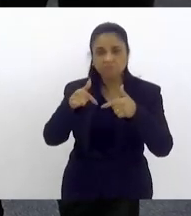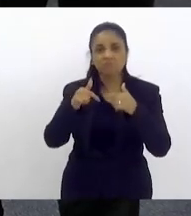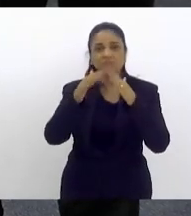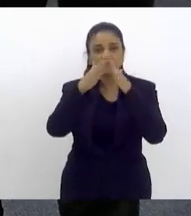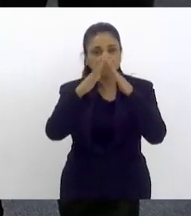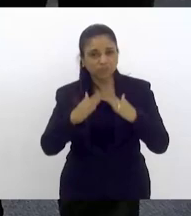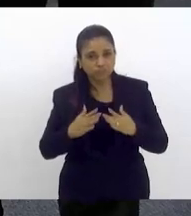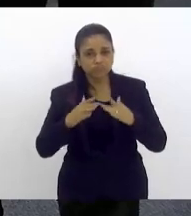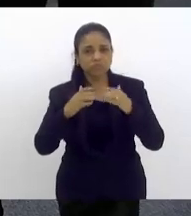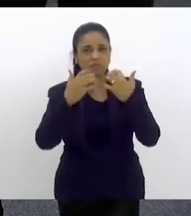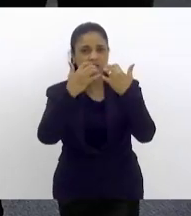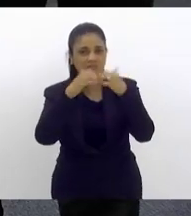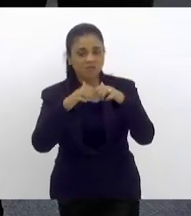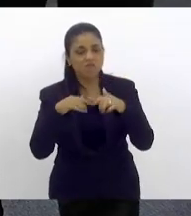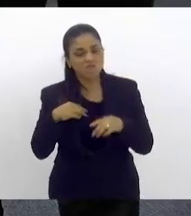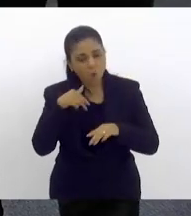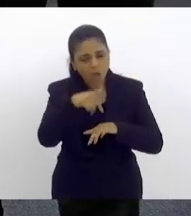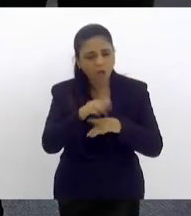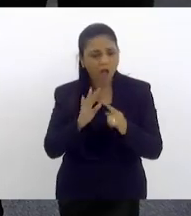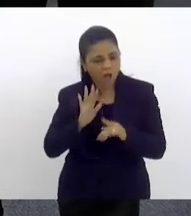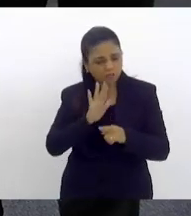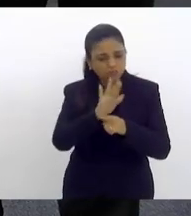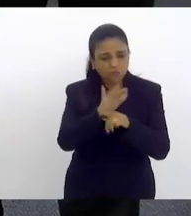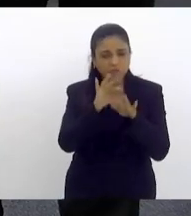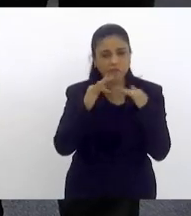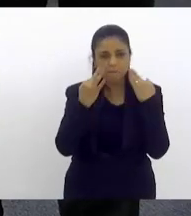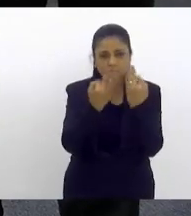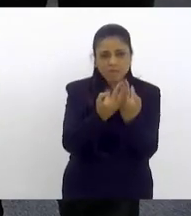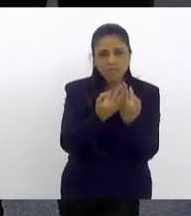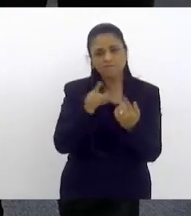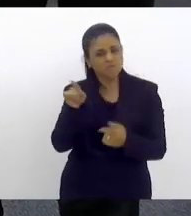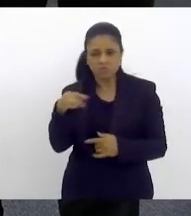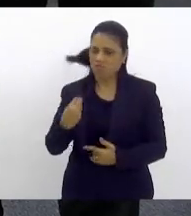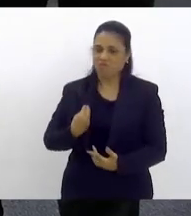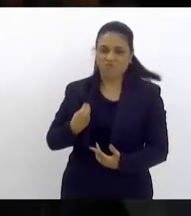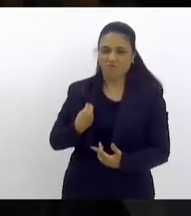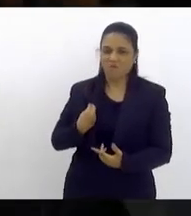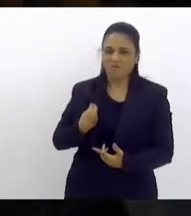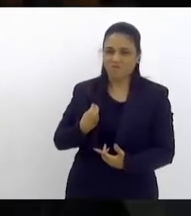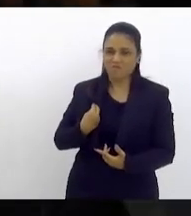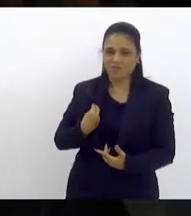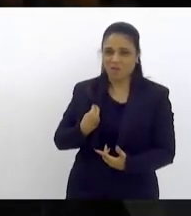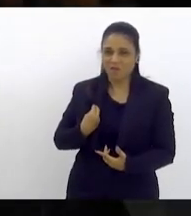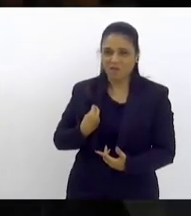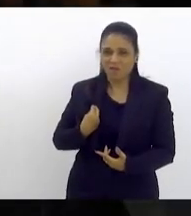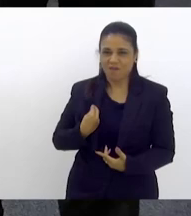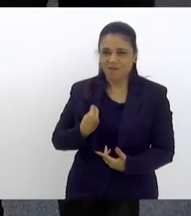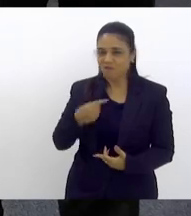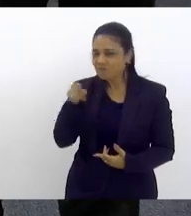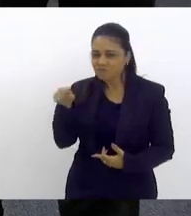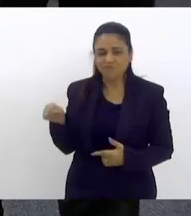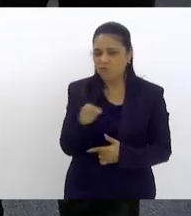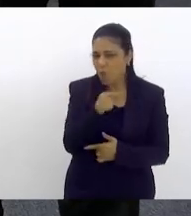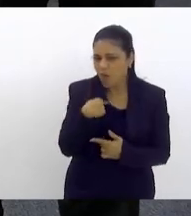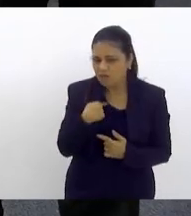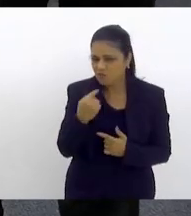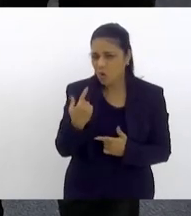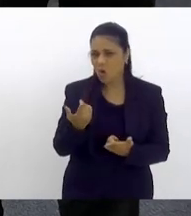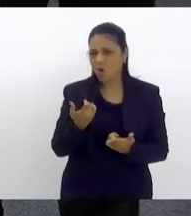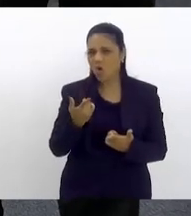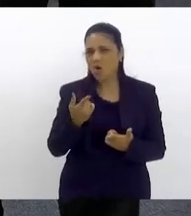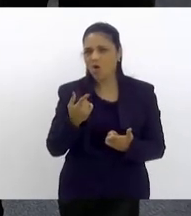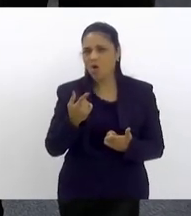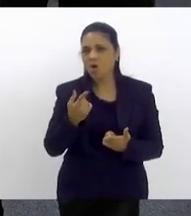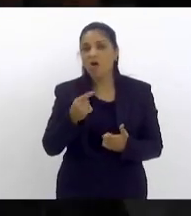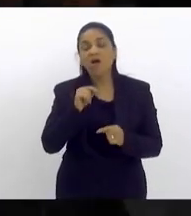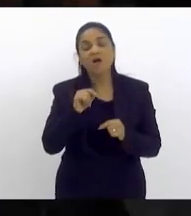fiscalização de no barro de ajudar as famílias de viver o que eu vivi você não viveu Só faltou três foi ela fazer oportunismo faltou então